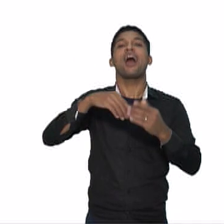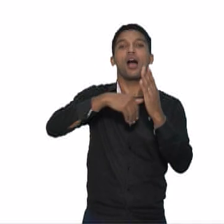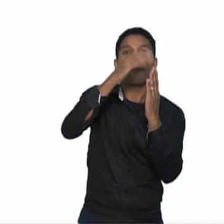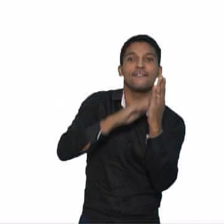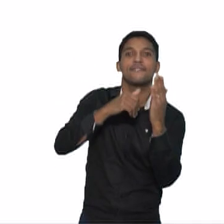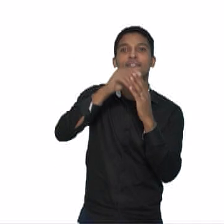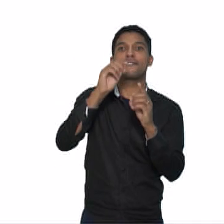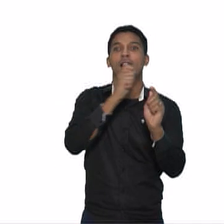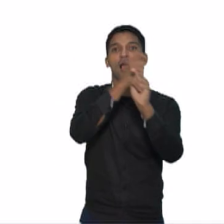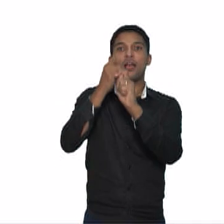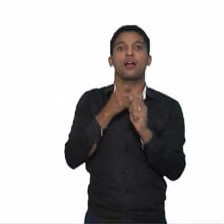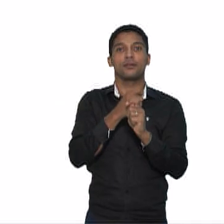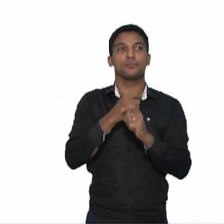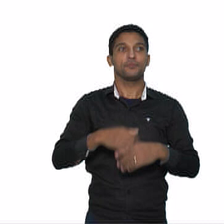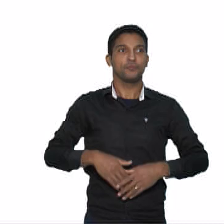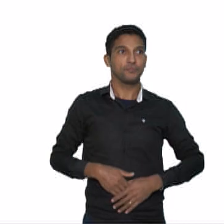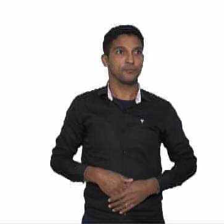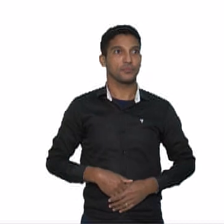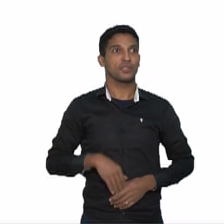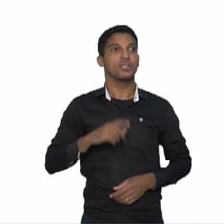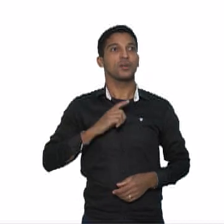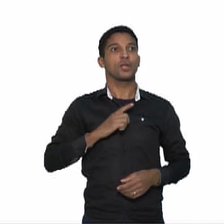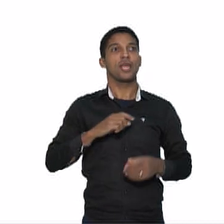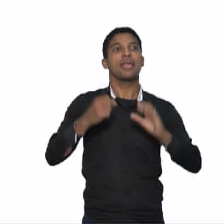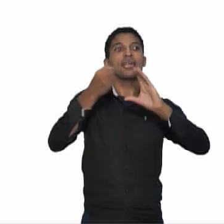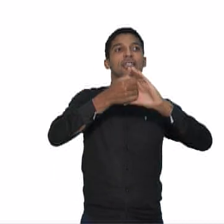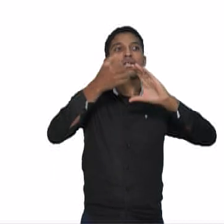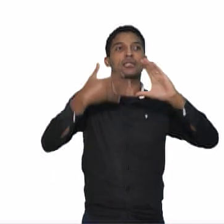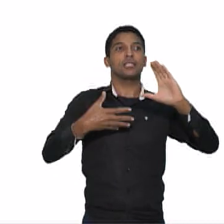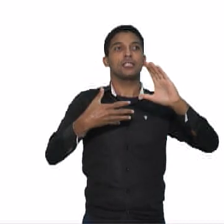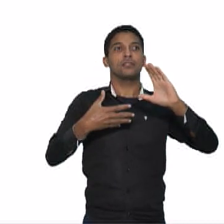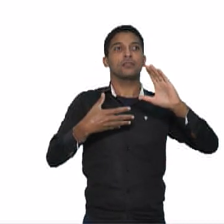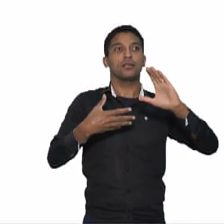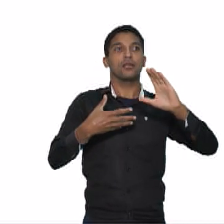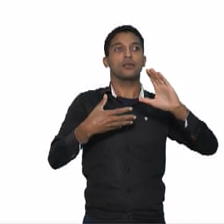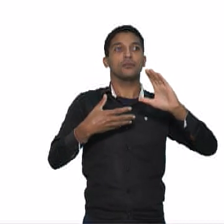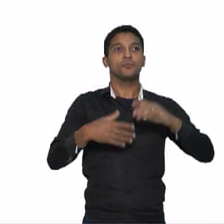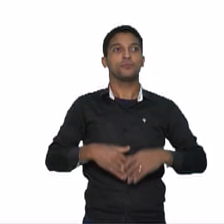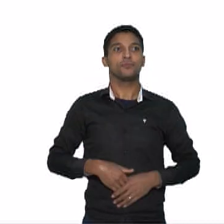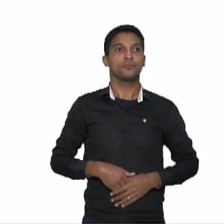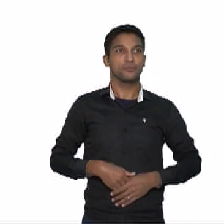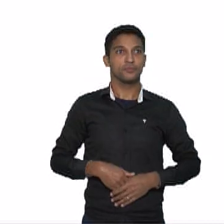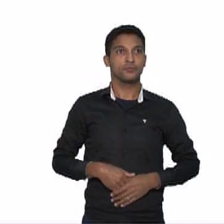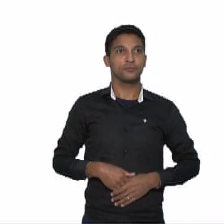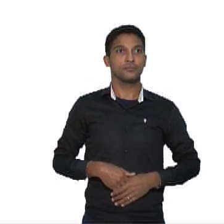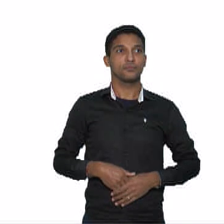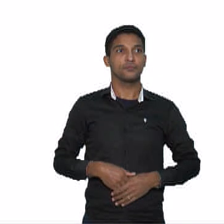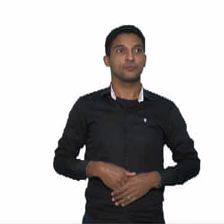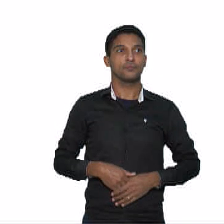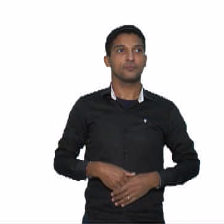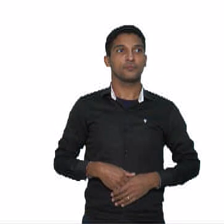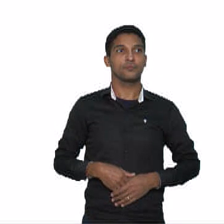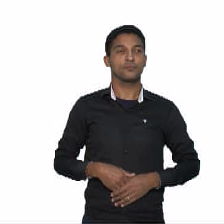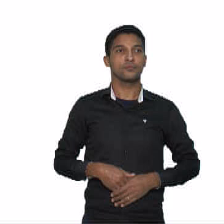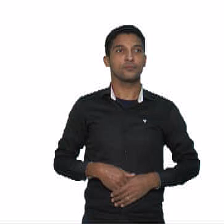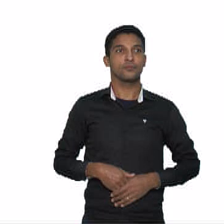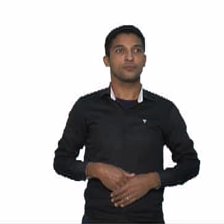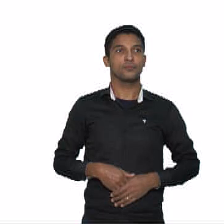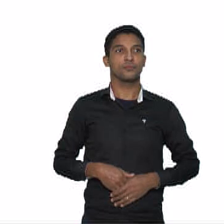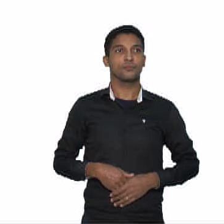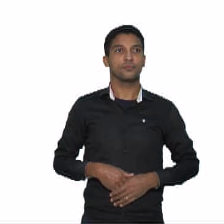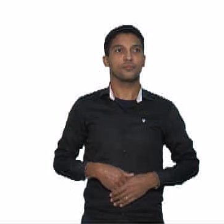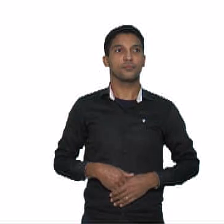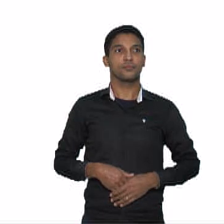e antissensual. Estudo do desenho, simplicidade da natureza, nobre, sereno e histórico. Tá?